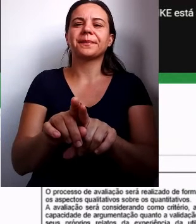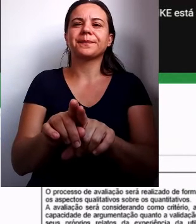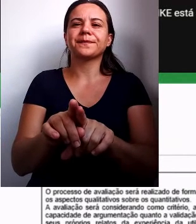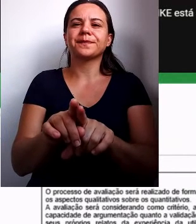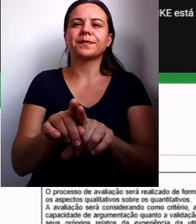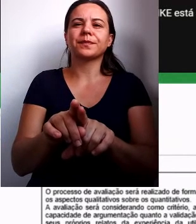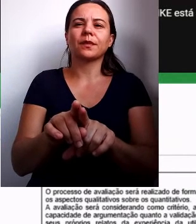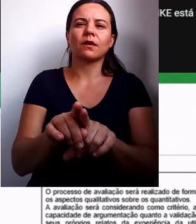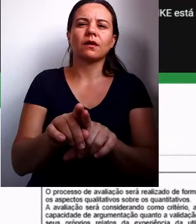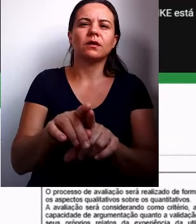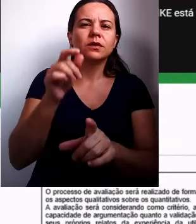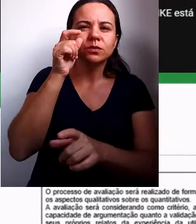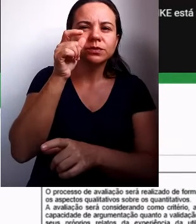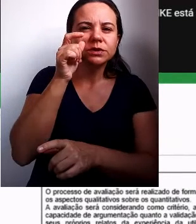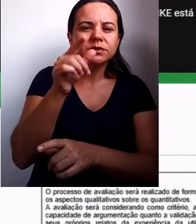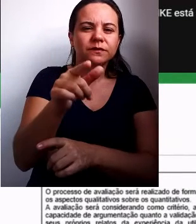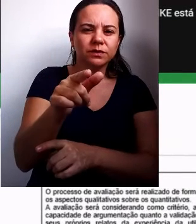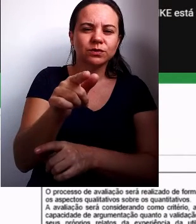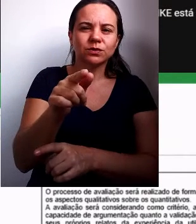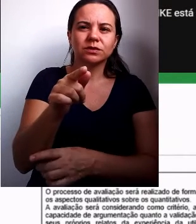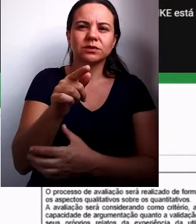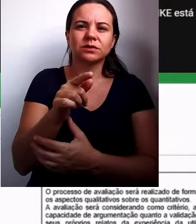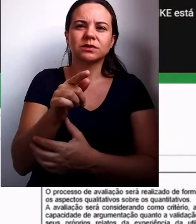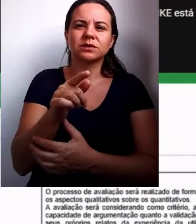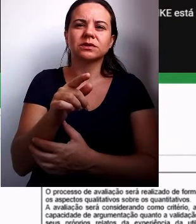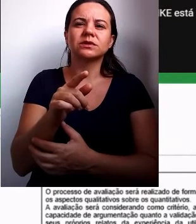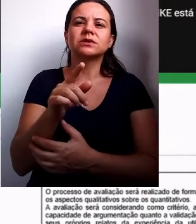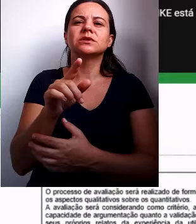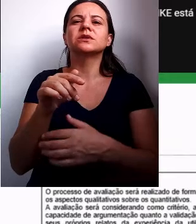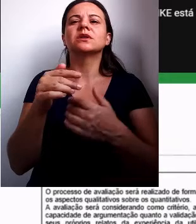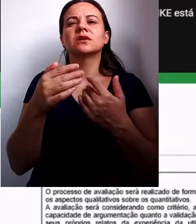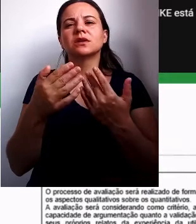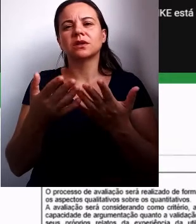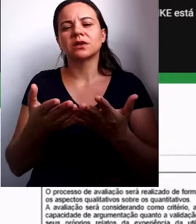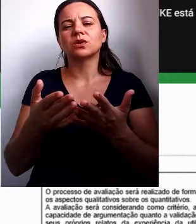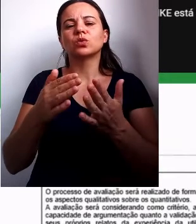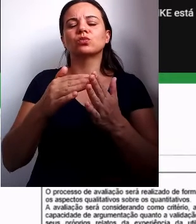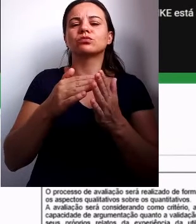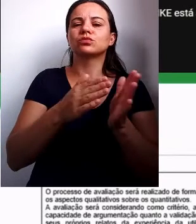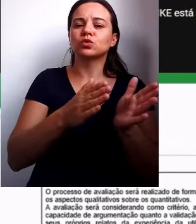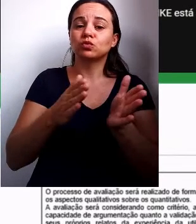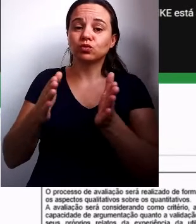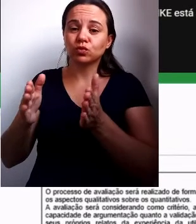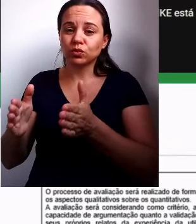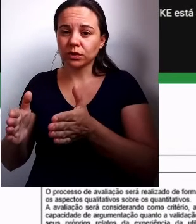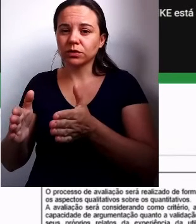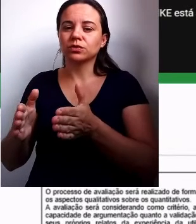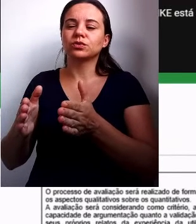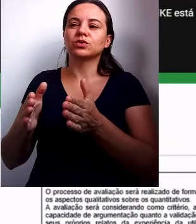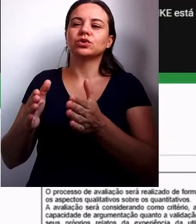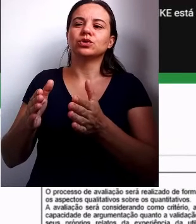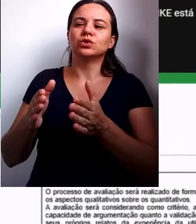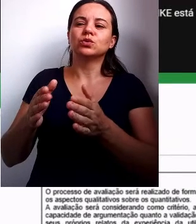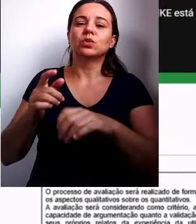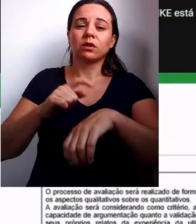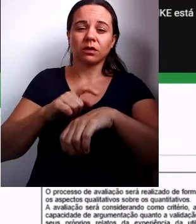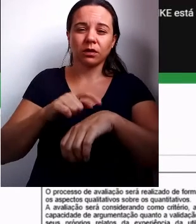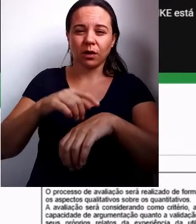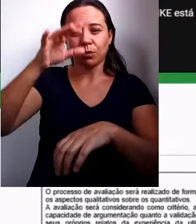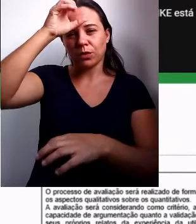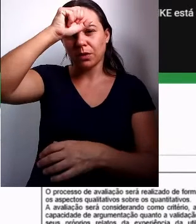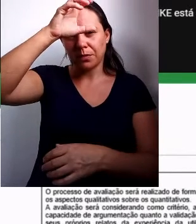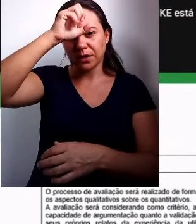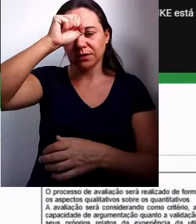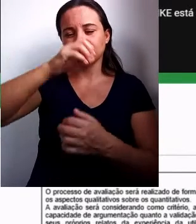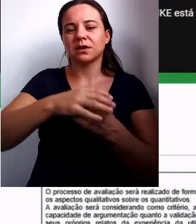algumas observações, né, que elas serão realizadas observações durante a aplicação do objeto de